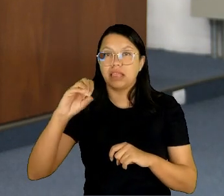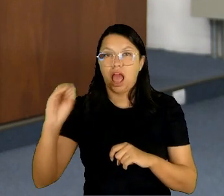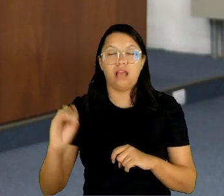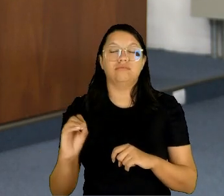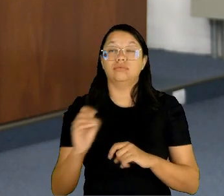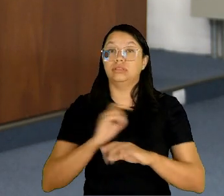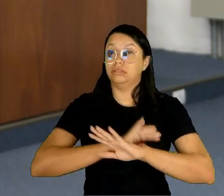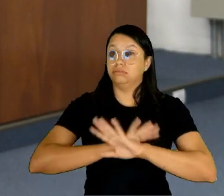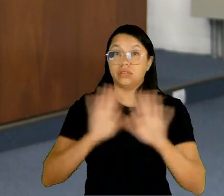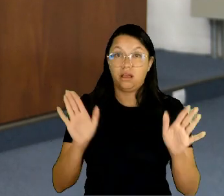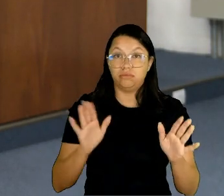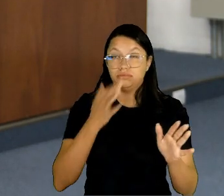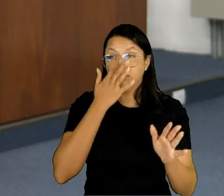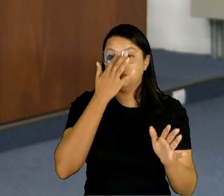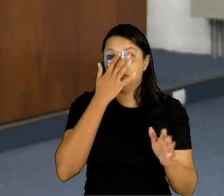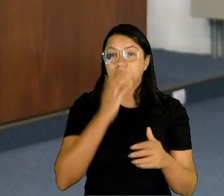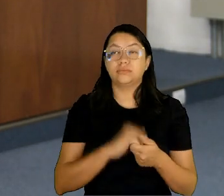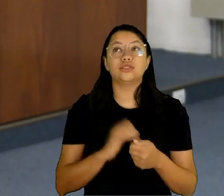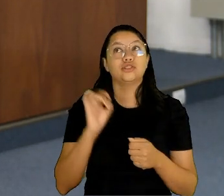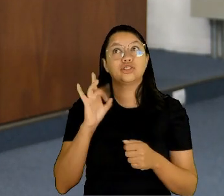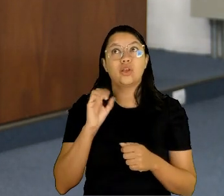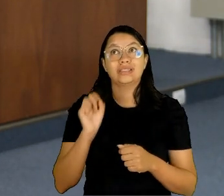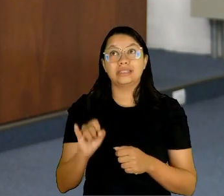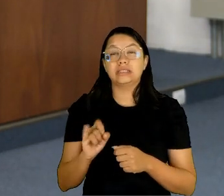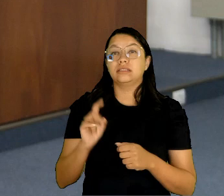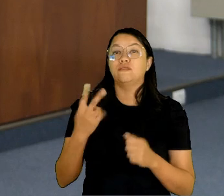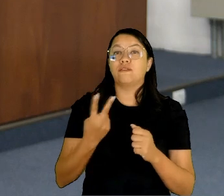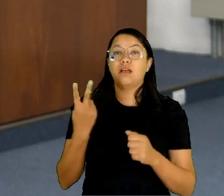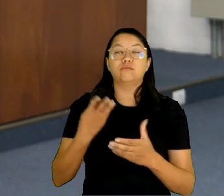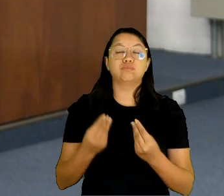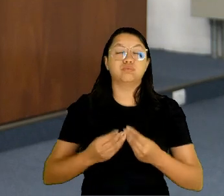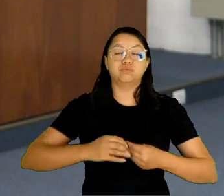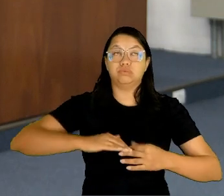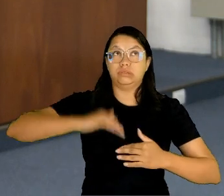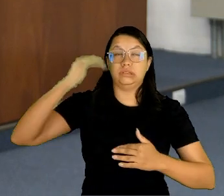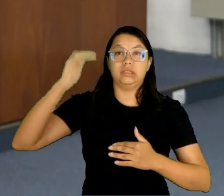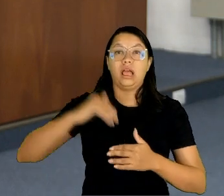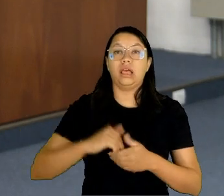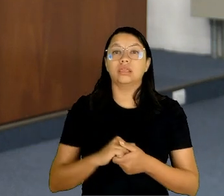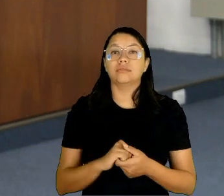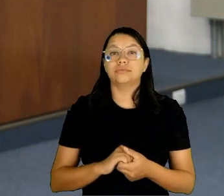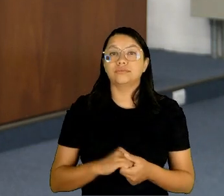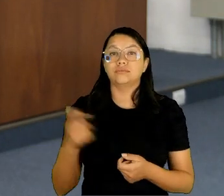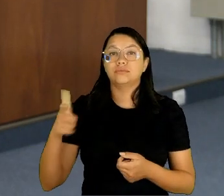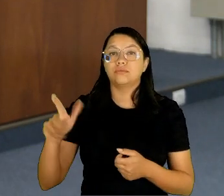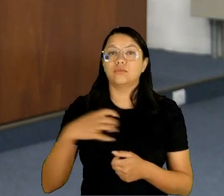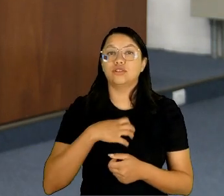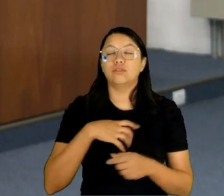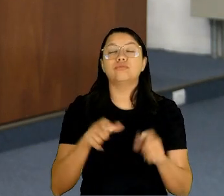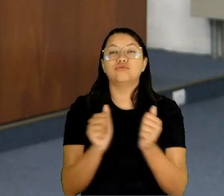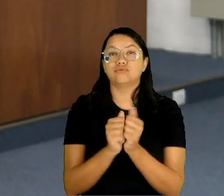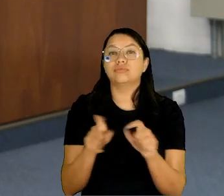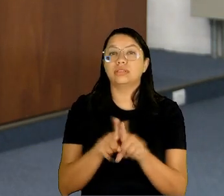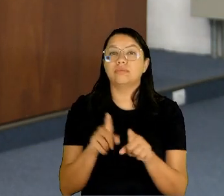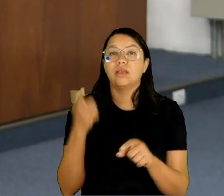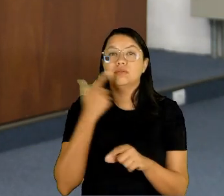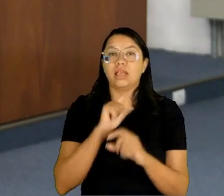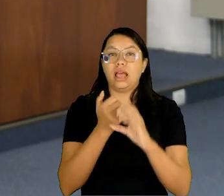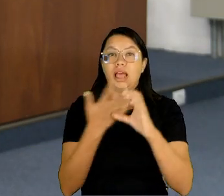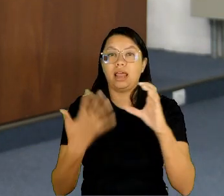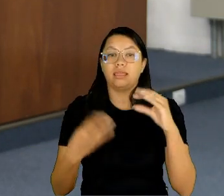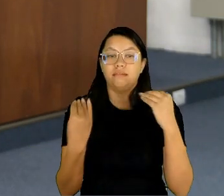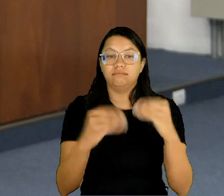esteja em valores extremamente altos, com alguma outra corroborativa, algum outro sintoma que a gente